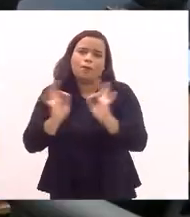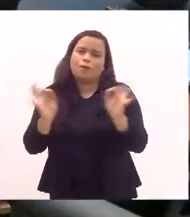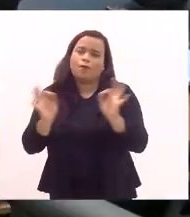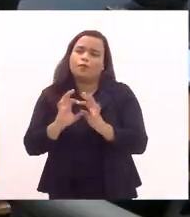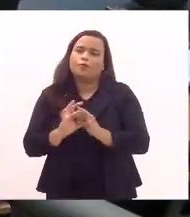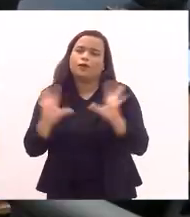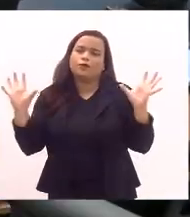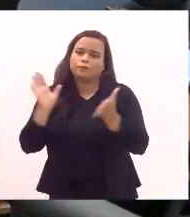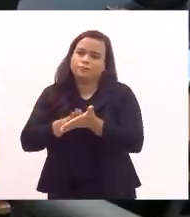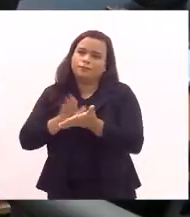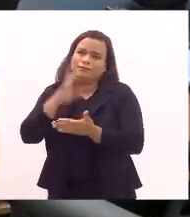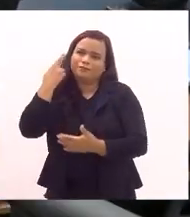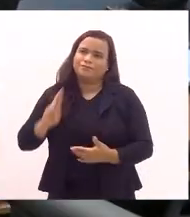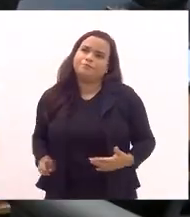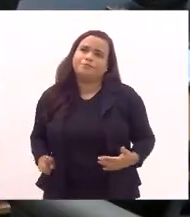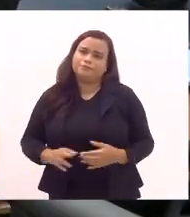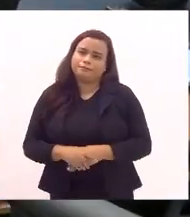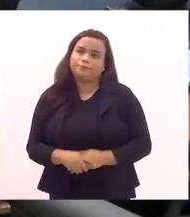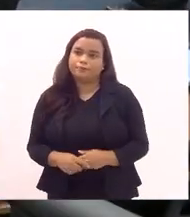Renata